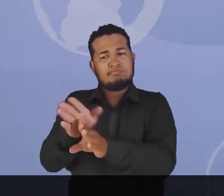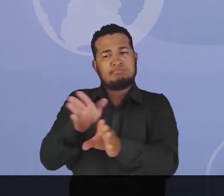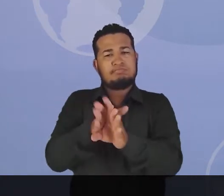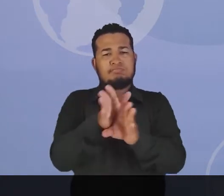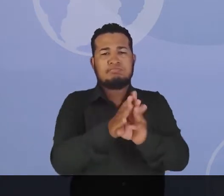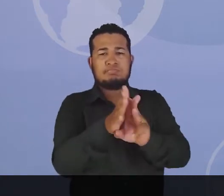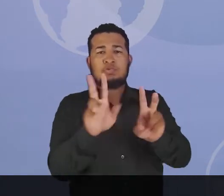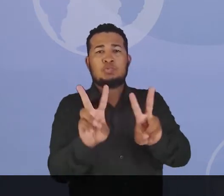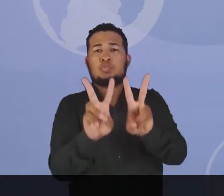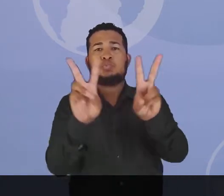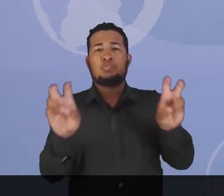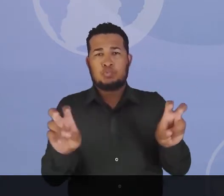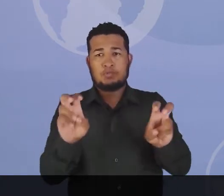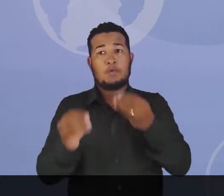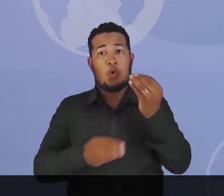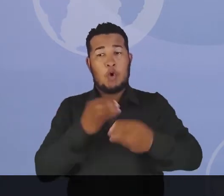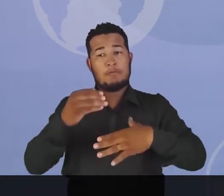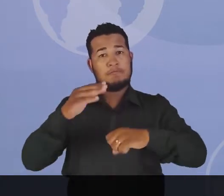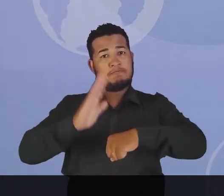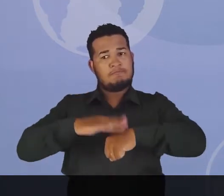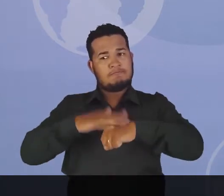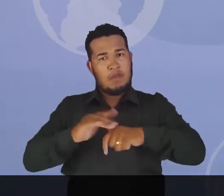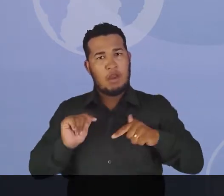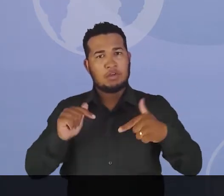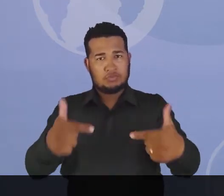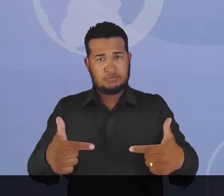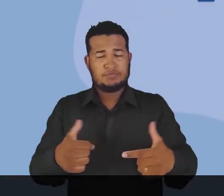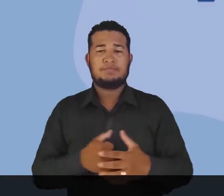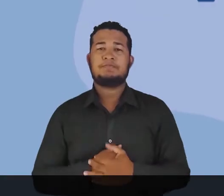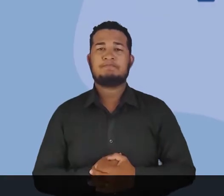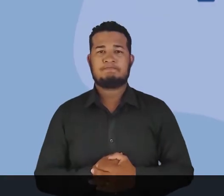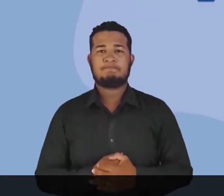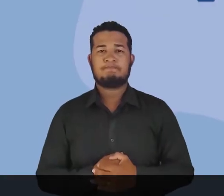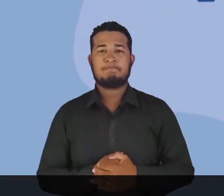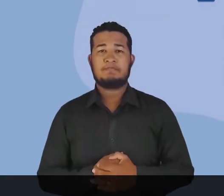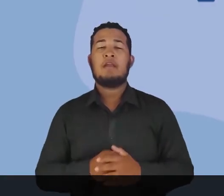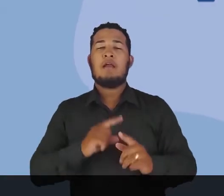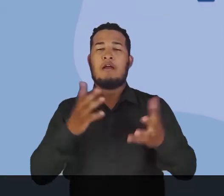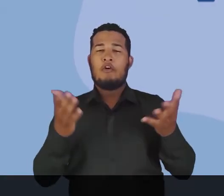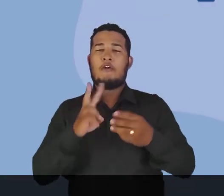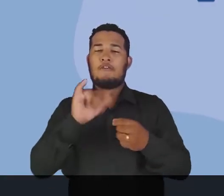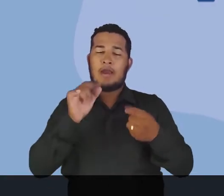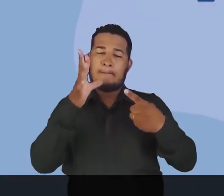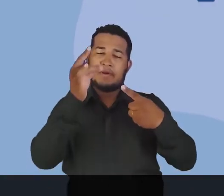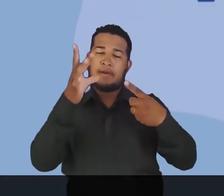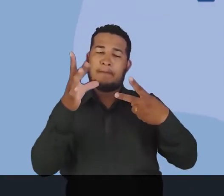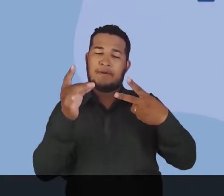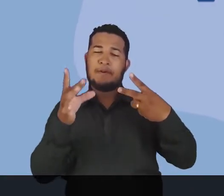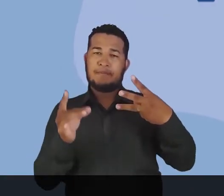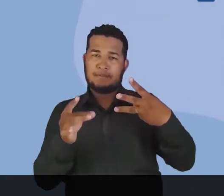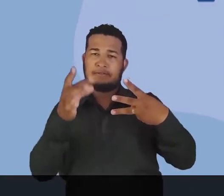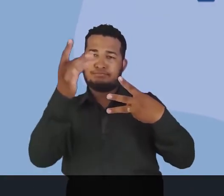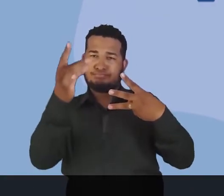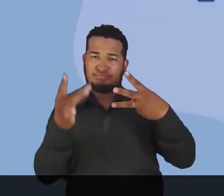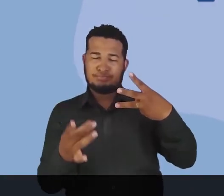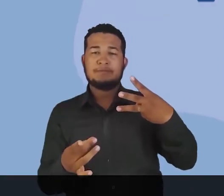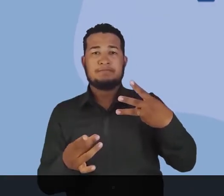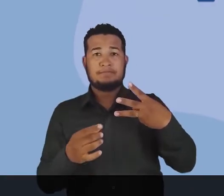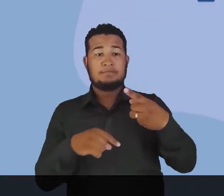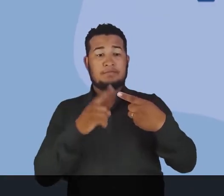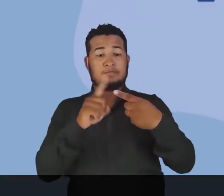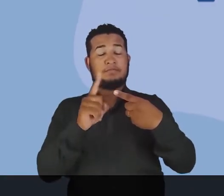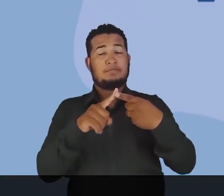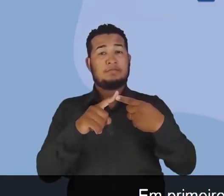de como agir. A gente vai ver, então, cada uma delas, uma de cada vez. Vamos começar pela ética